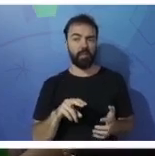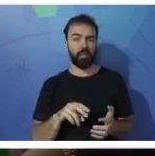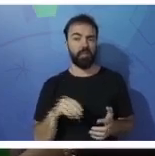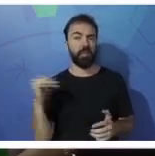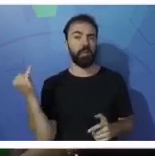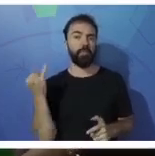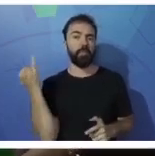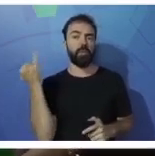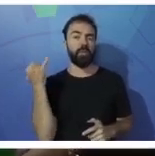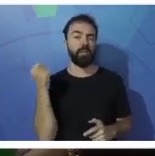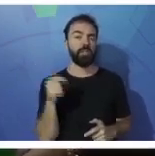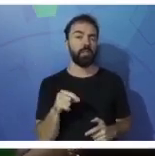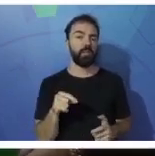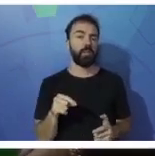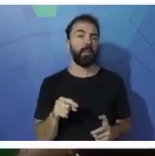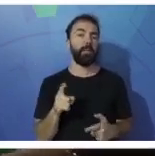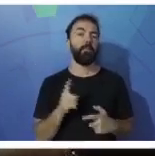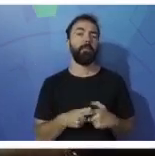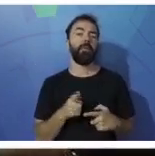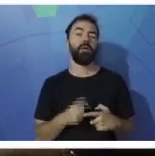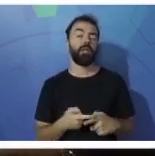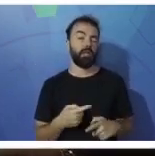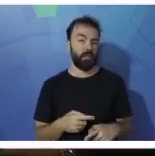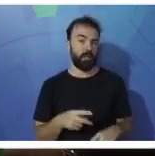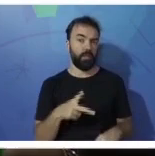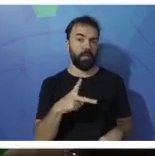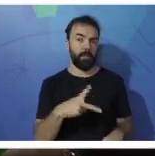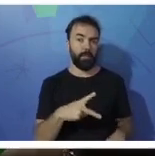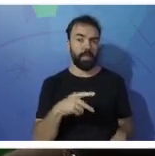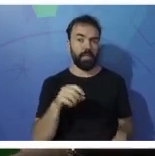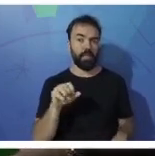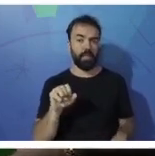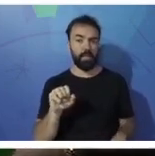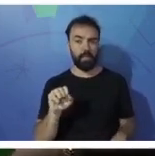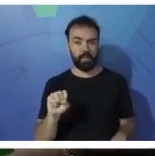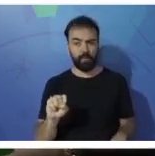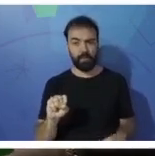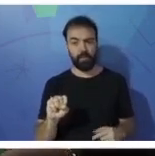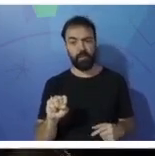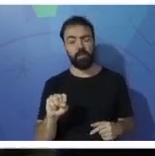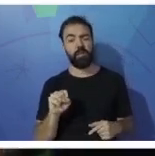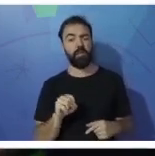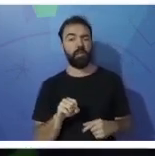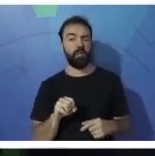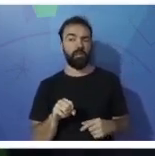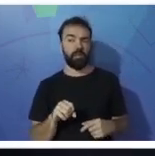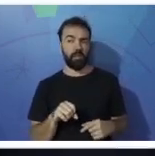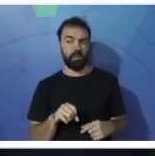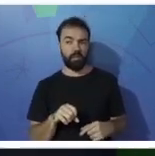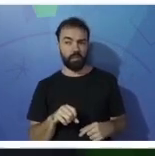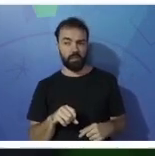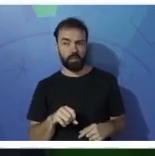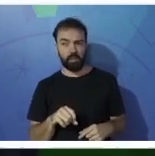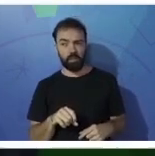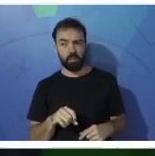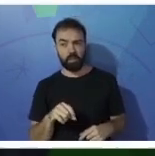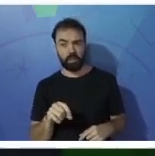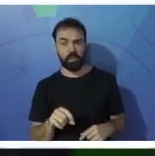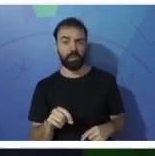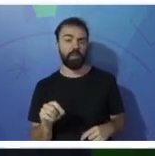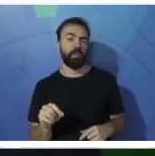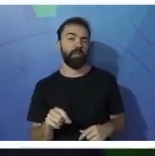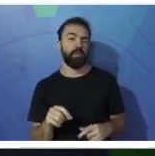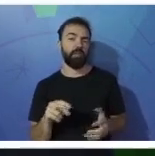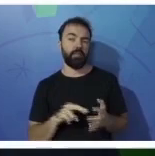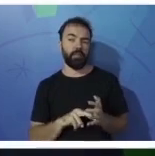crianças, ó, é o texto acrescentado no final de uma carta, após a sua assinatura. É como se fosse uma